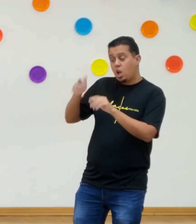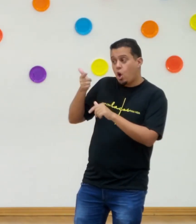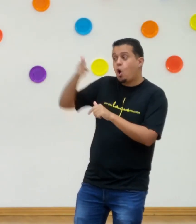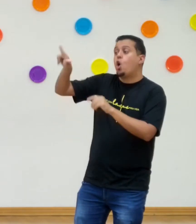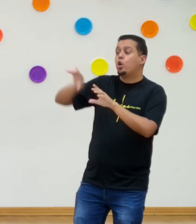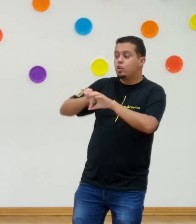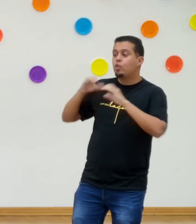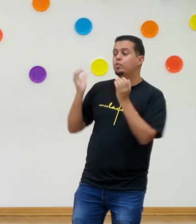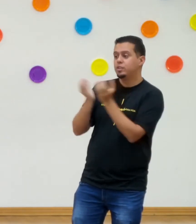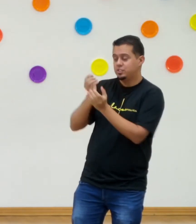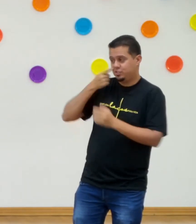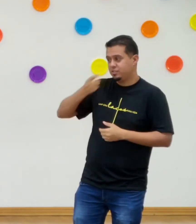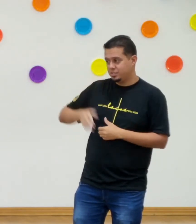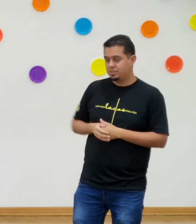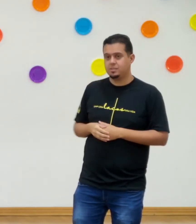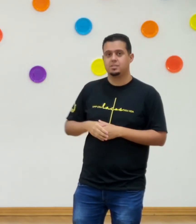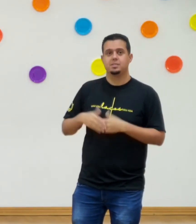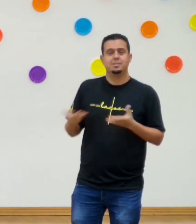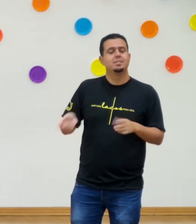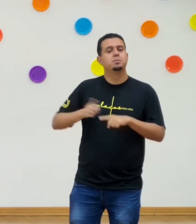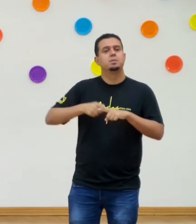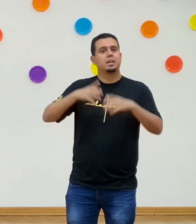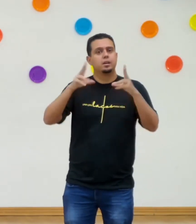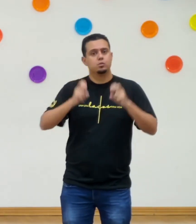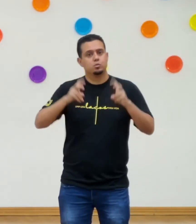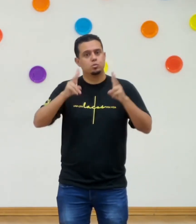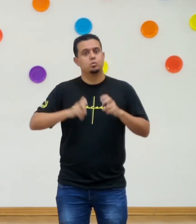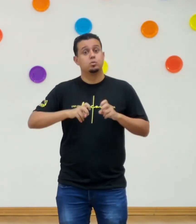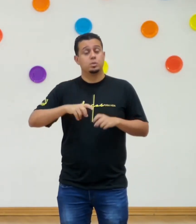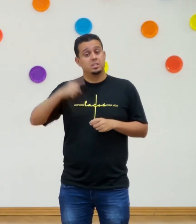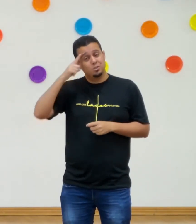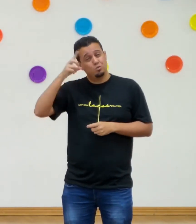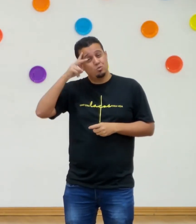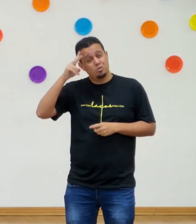Pois é, porque é um assunto de 5 dias.